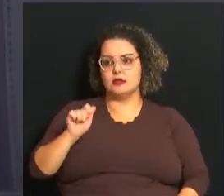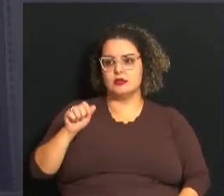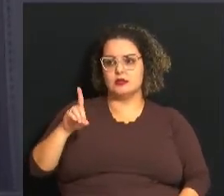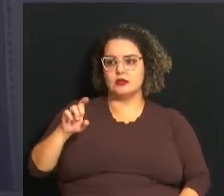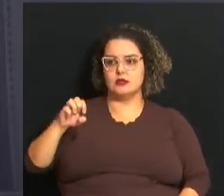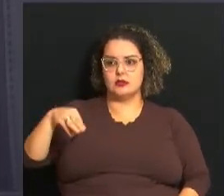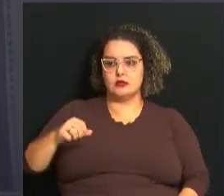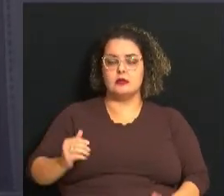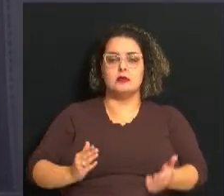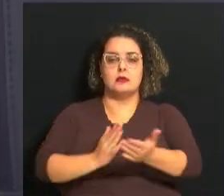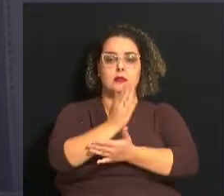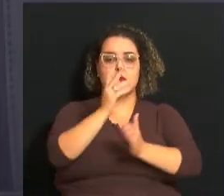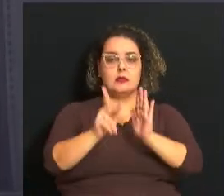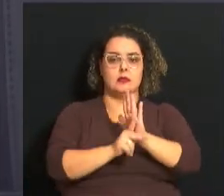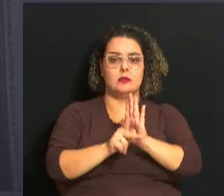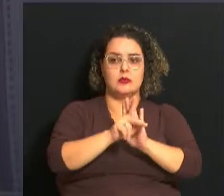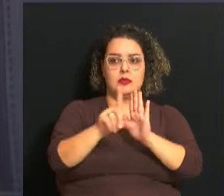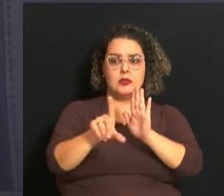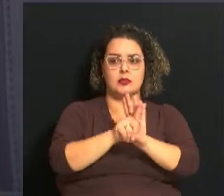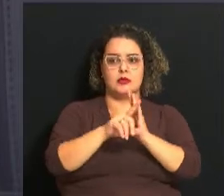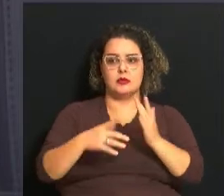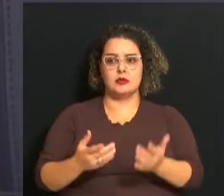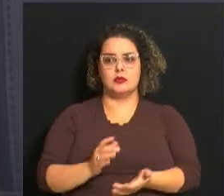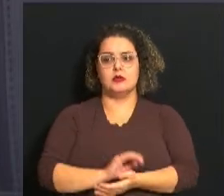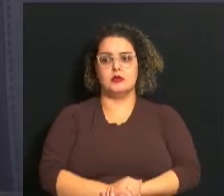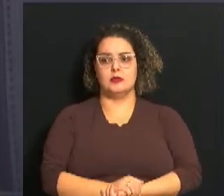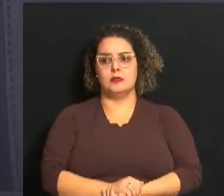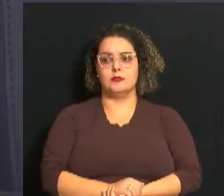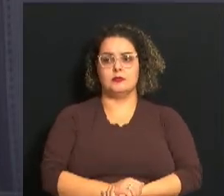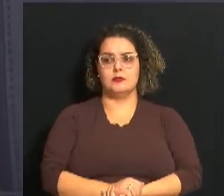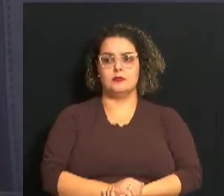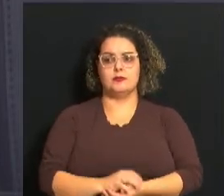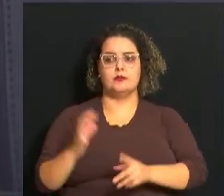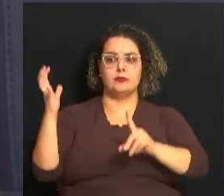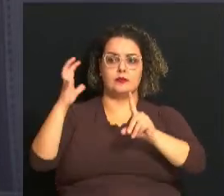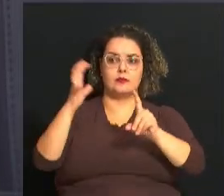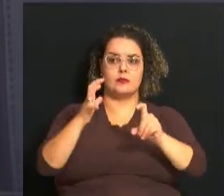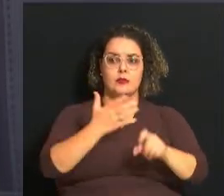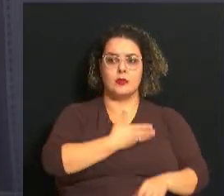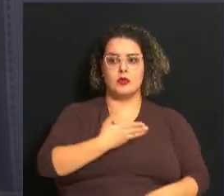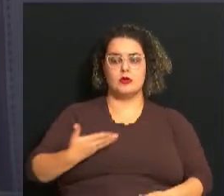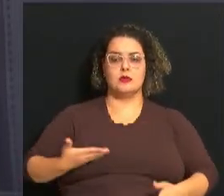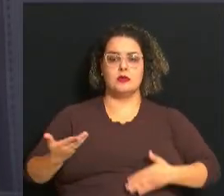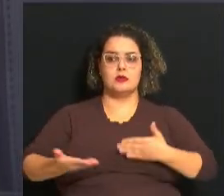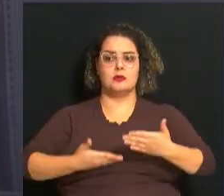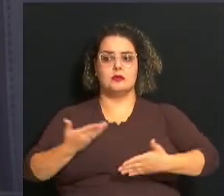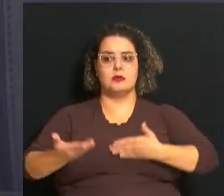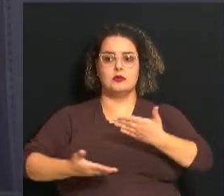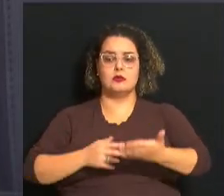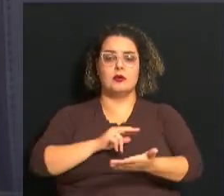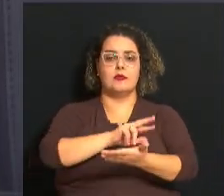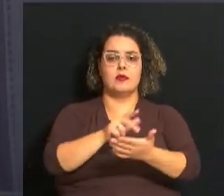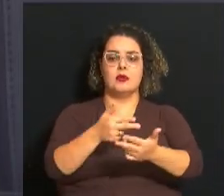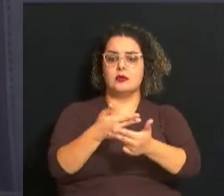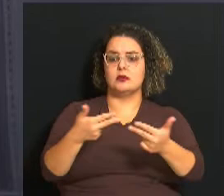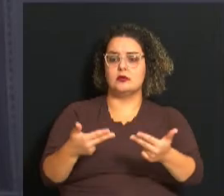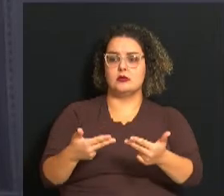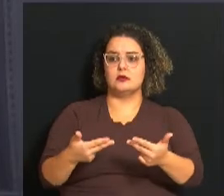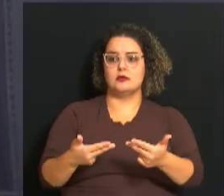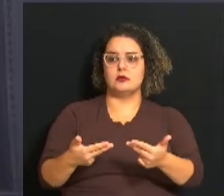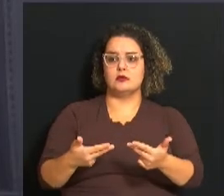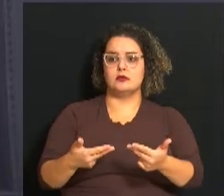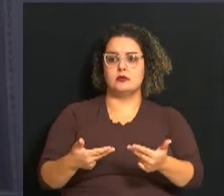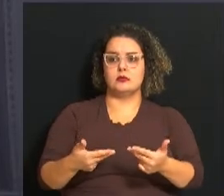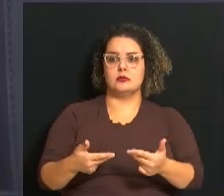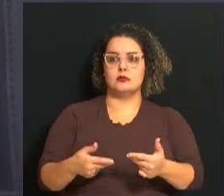é um projeto de lei né sobre a questão do assédio moral no serviço público colocando várias questões Inclusive a formação